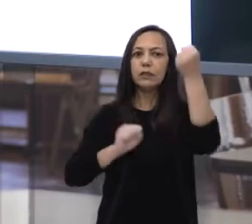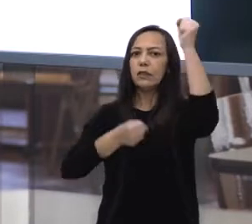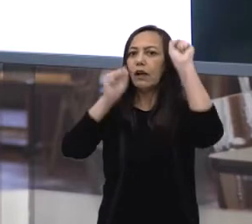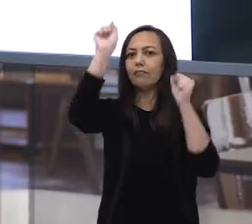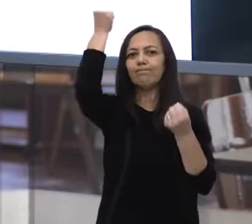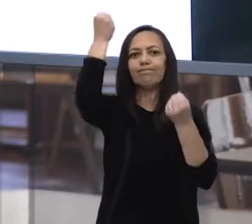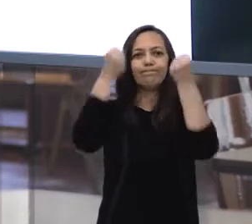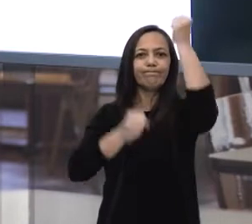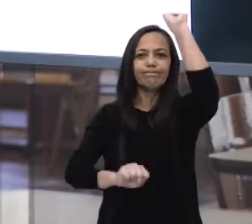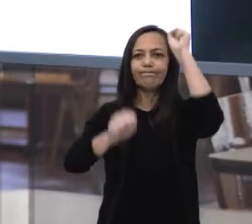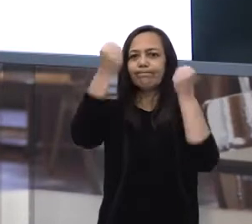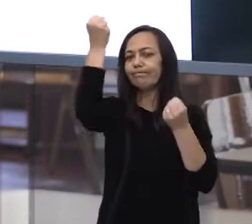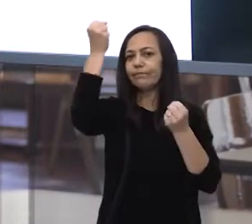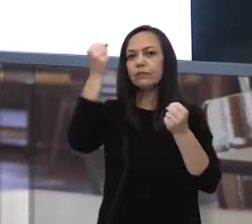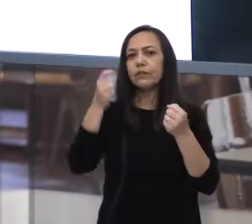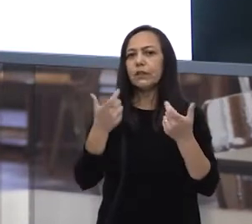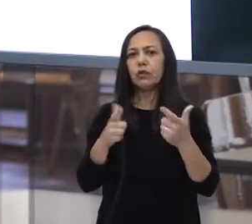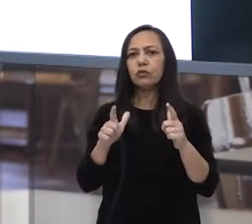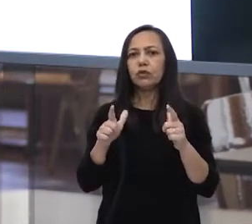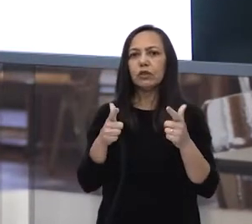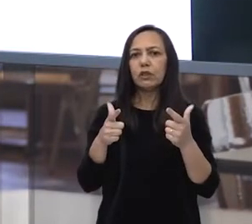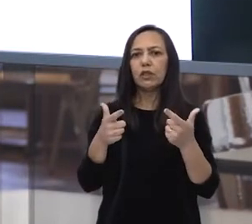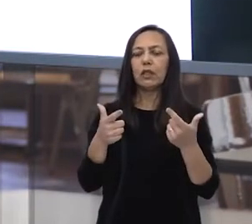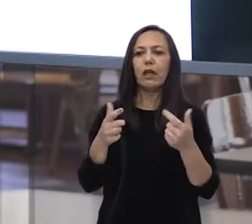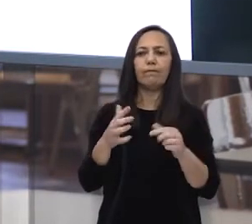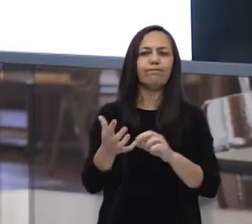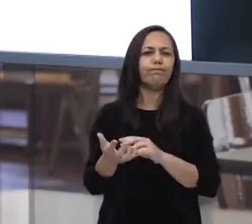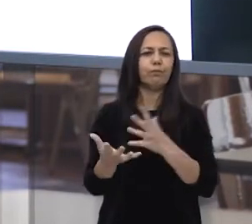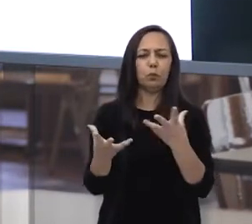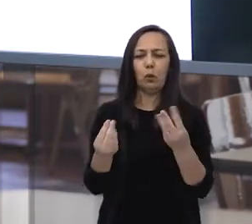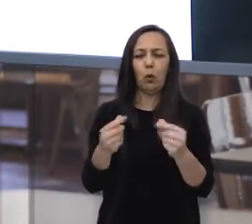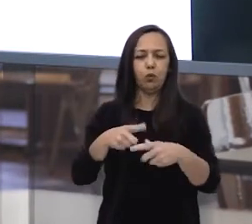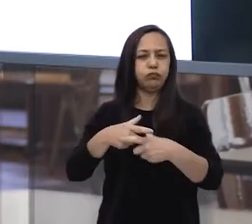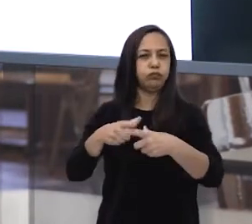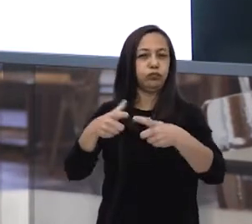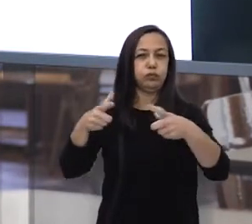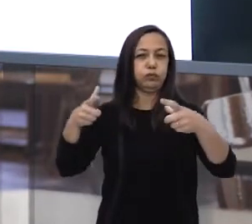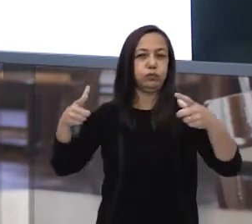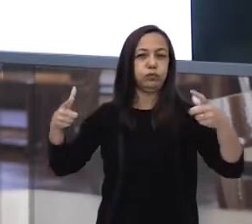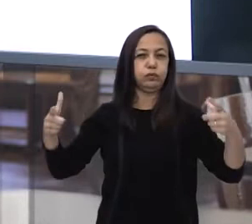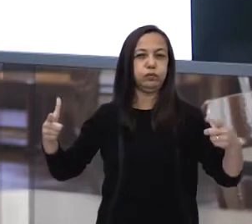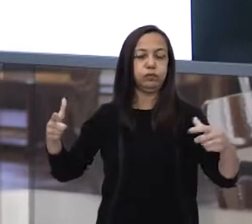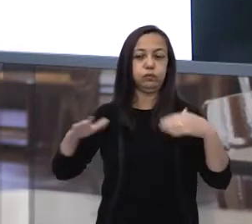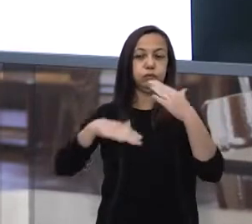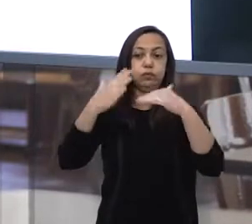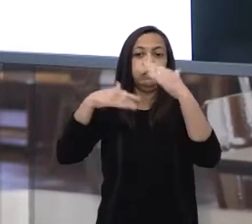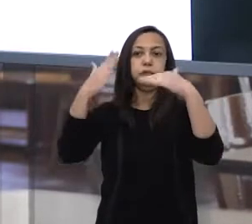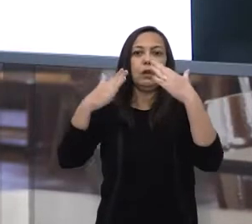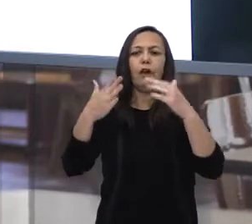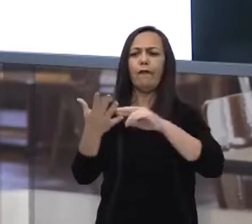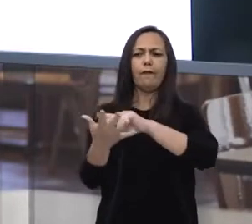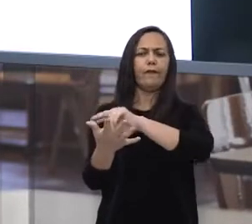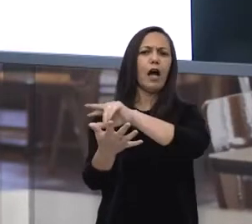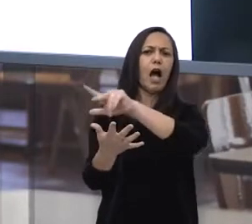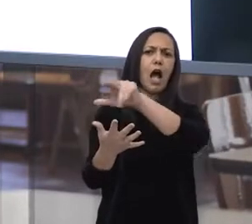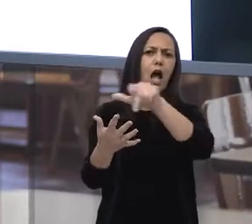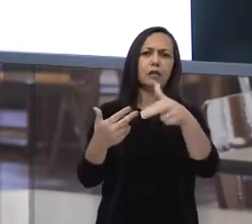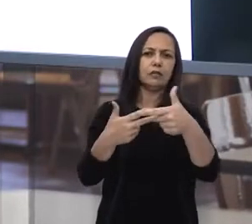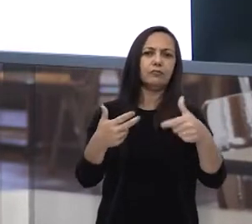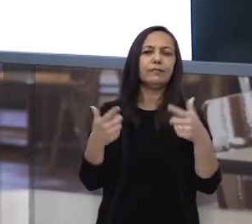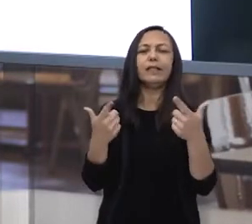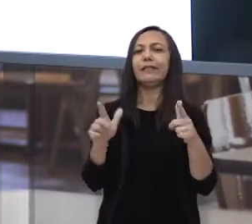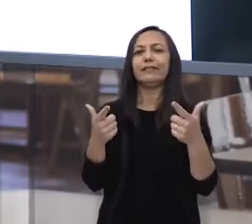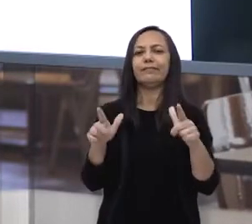mundo. Não existia produção em escala. Não existia uma diversidade de